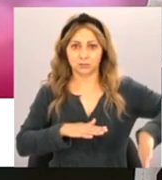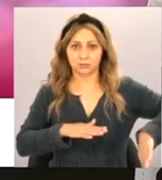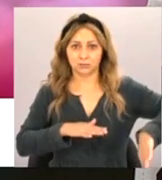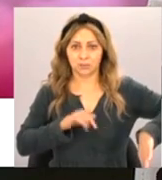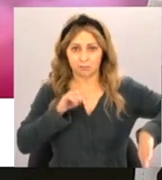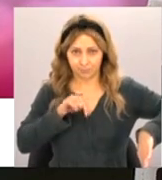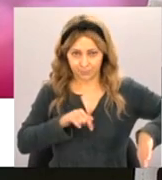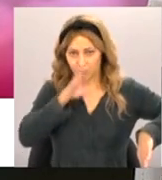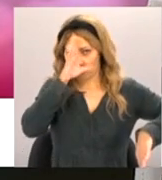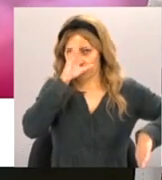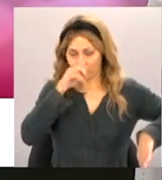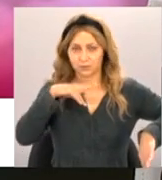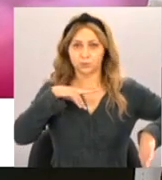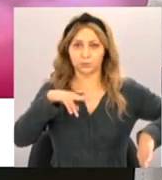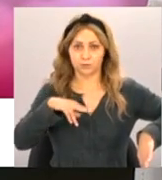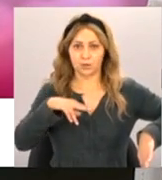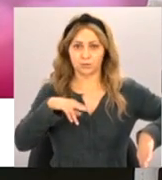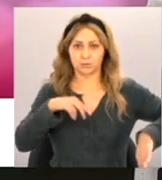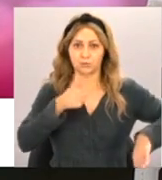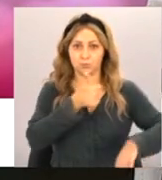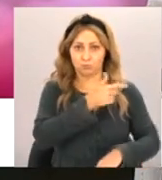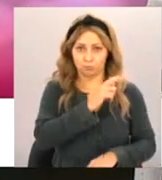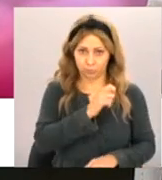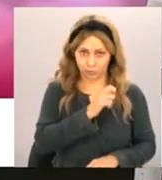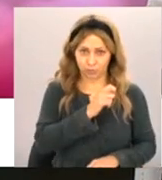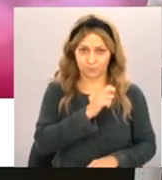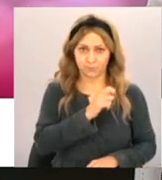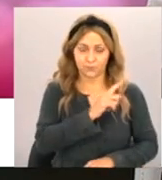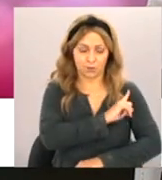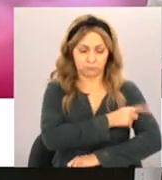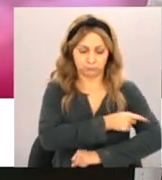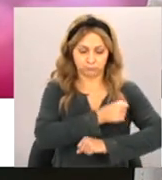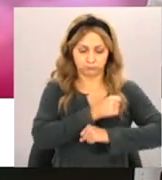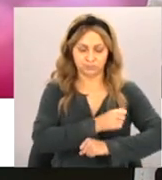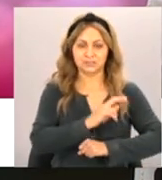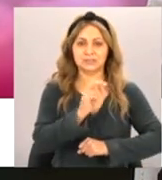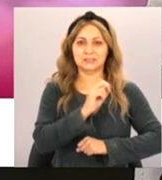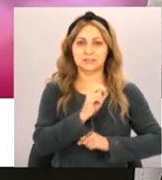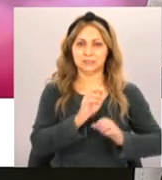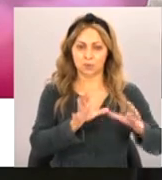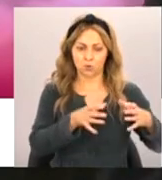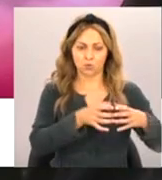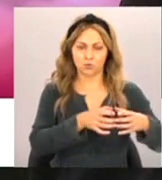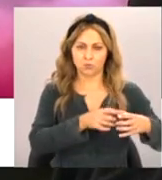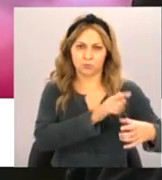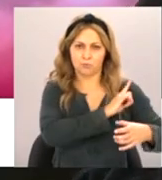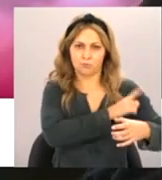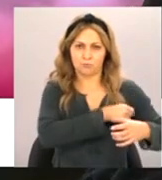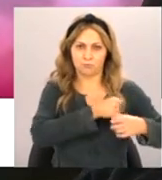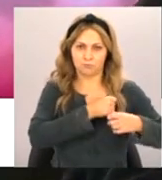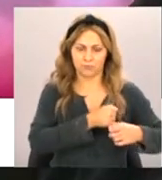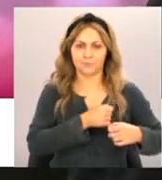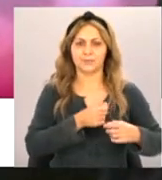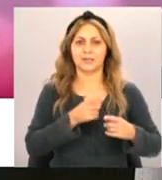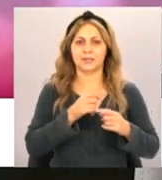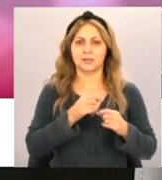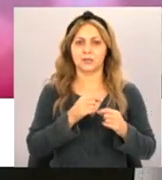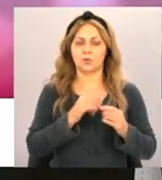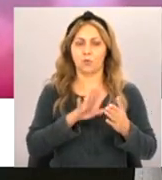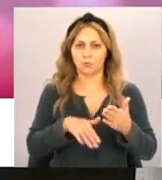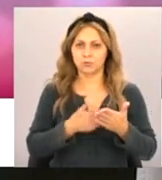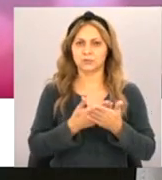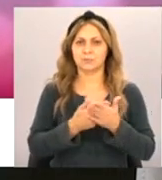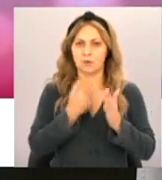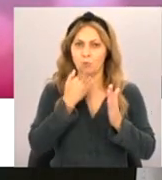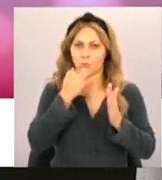Portugal e será feito com o bloco de esquerda reforçada em quando terceira força política e será feito com as questões concretas que aliás são